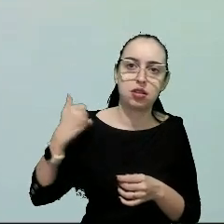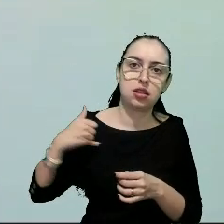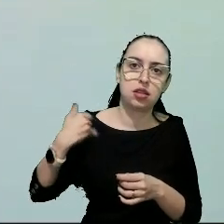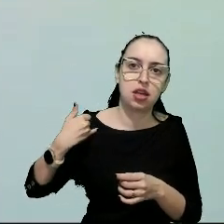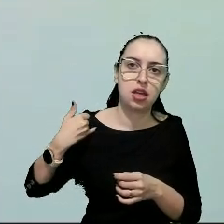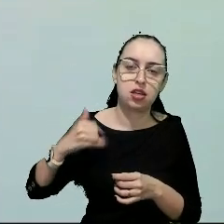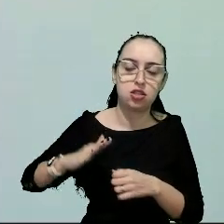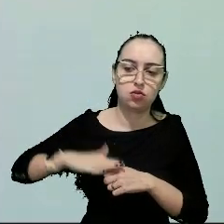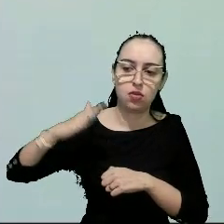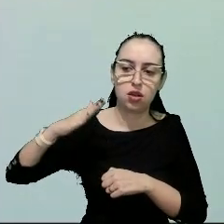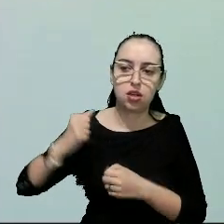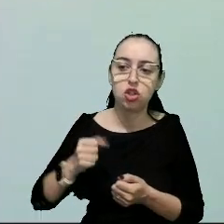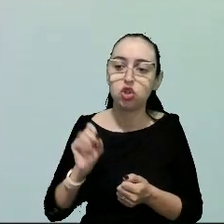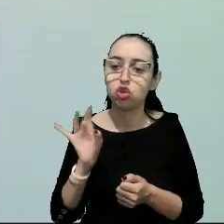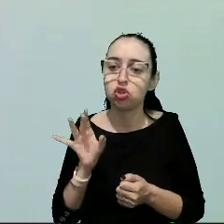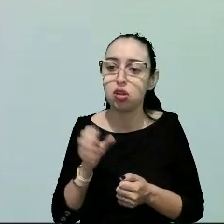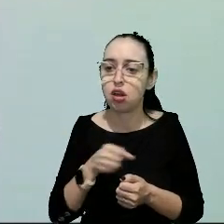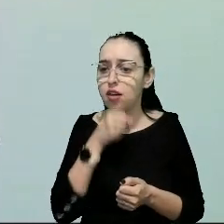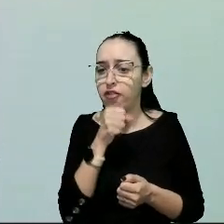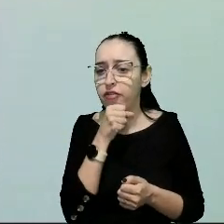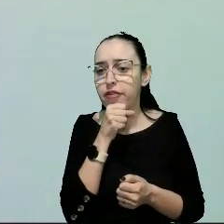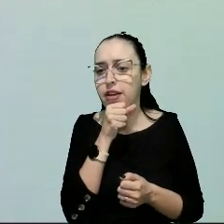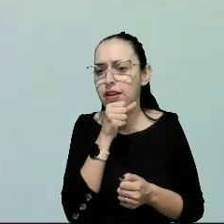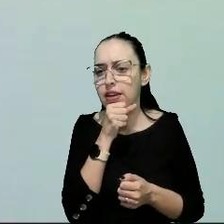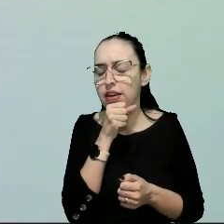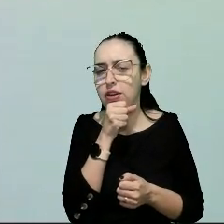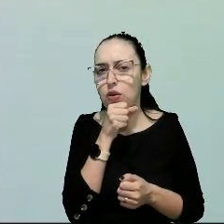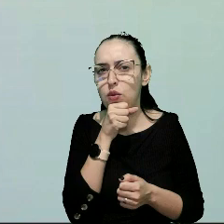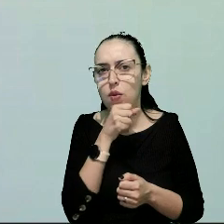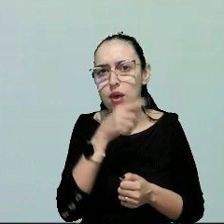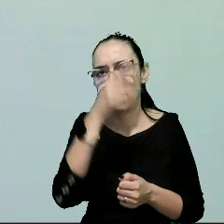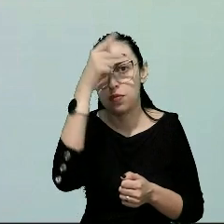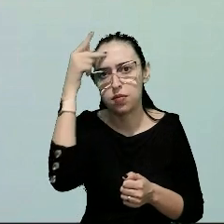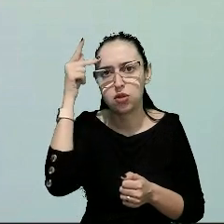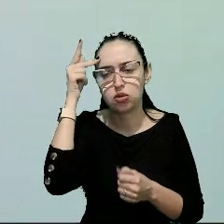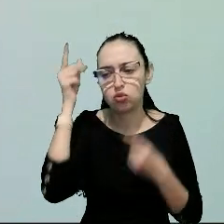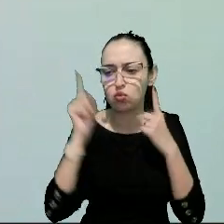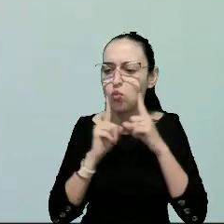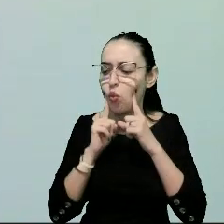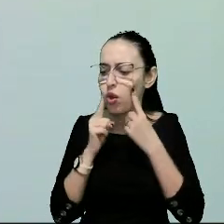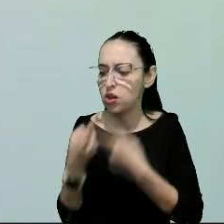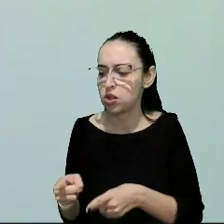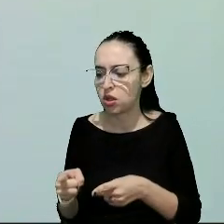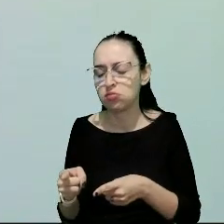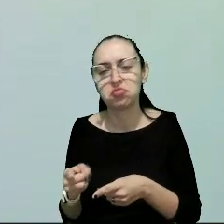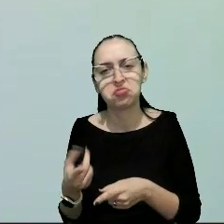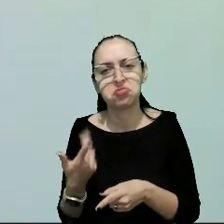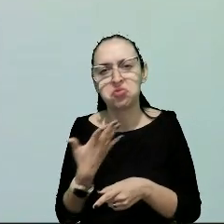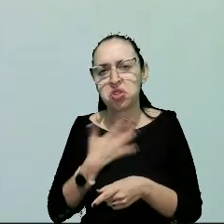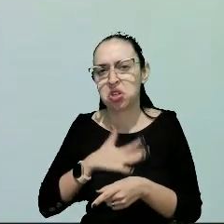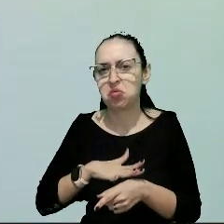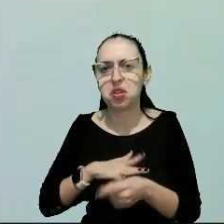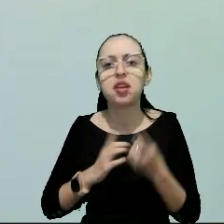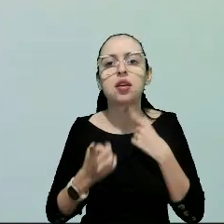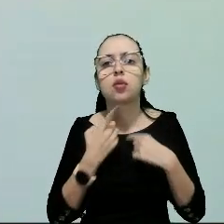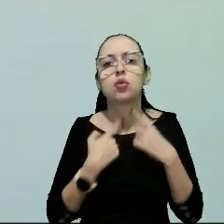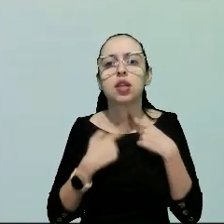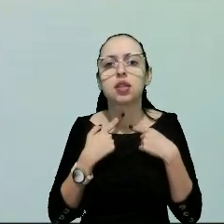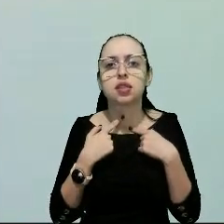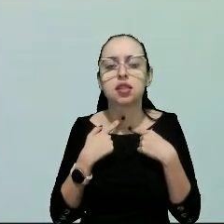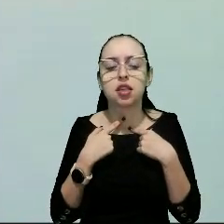só se sentem velhos por meio do olhar dos outros, sem terem experimentado